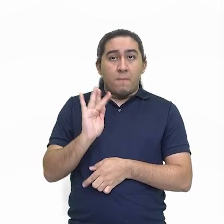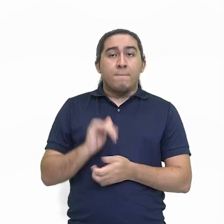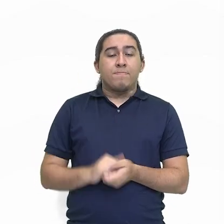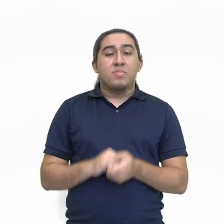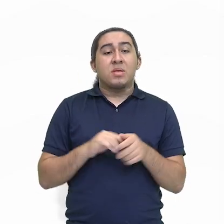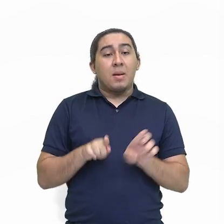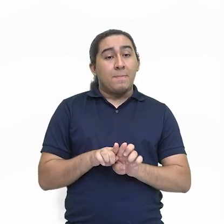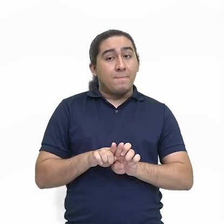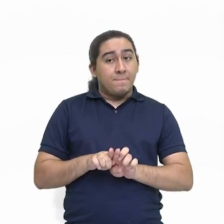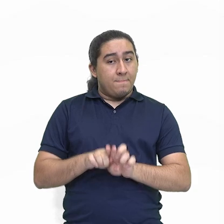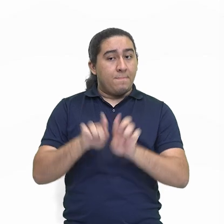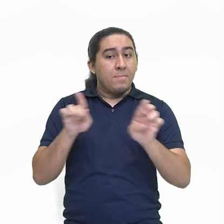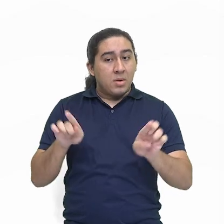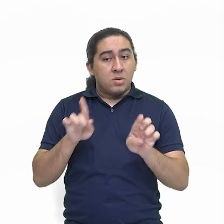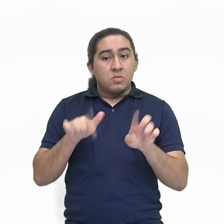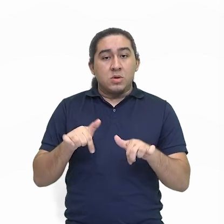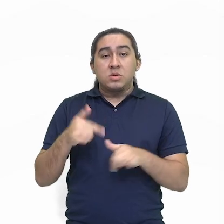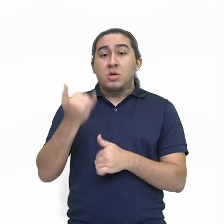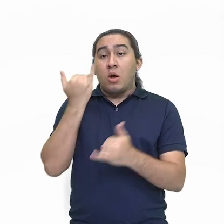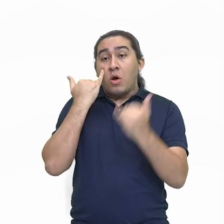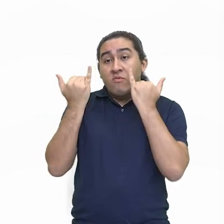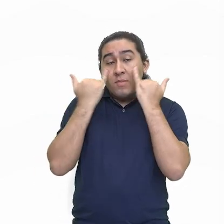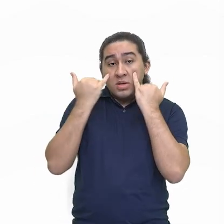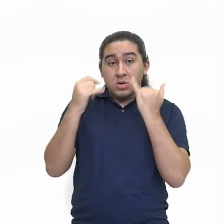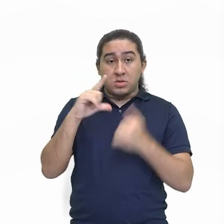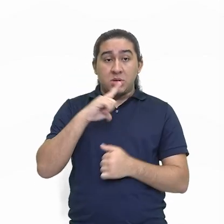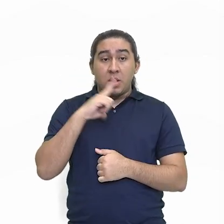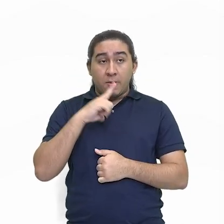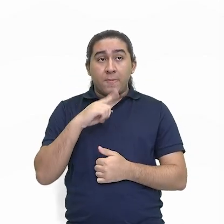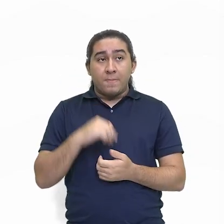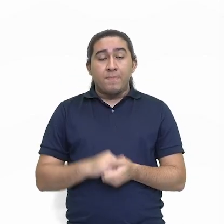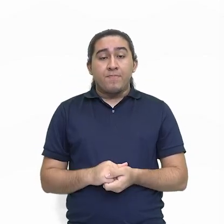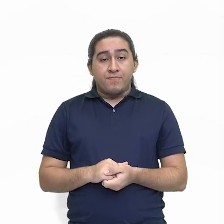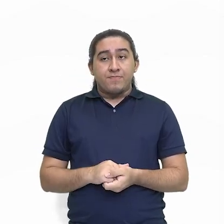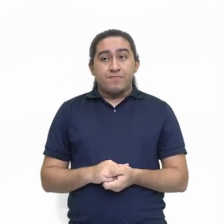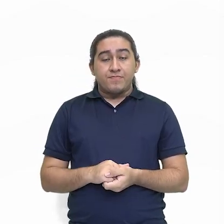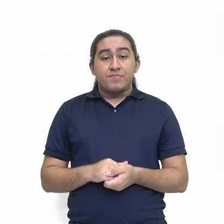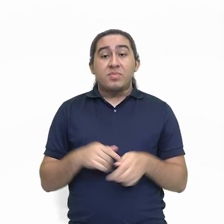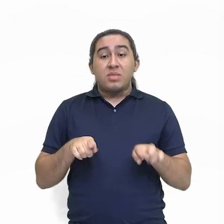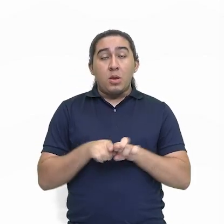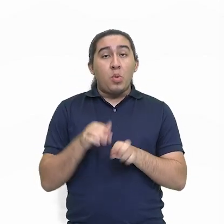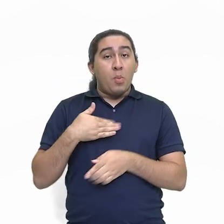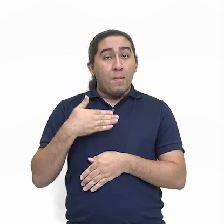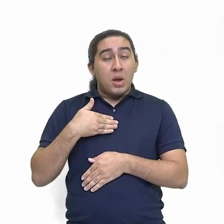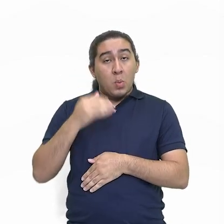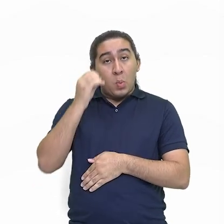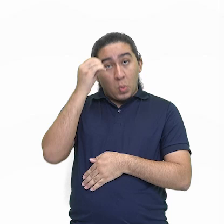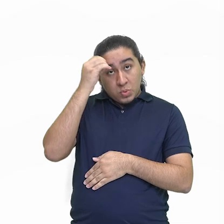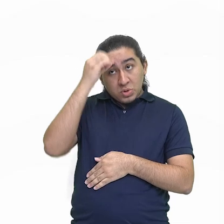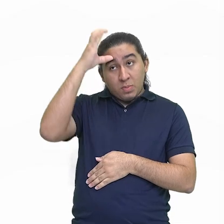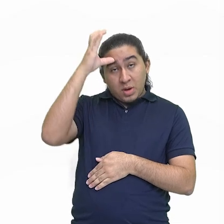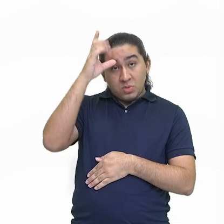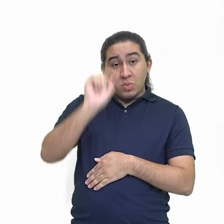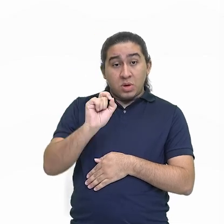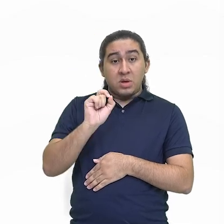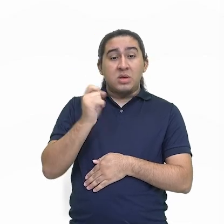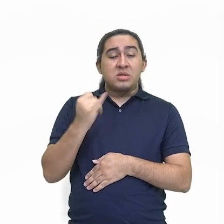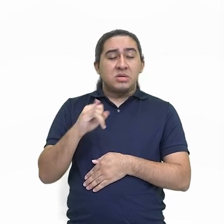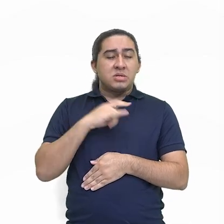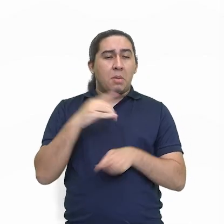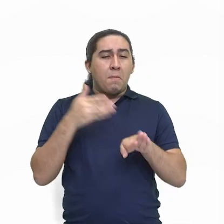com estas informações que eu tenho aí, e o meu conhecimento de que quando se faz um